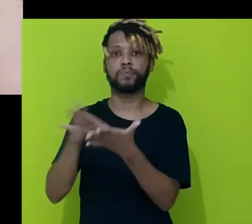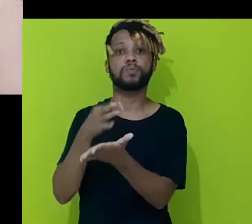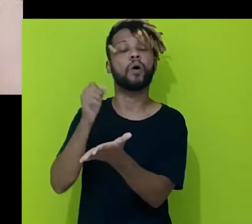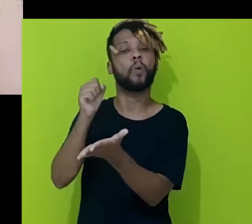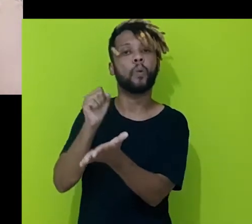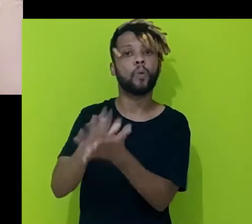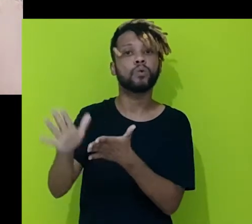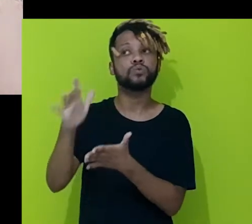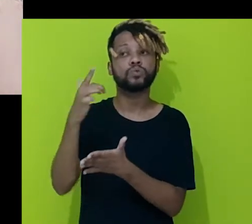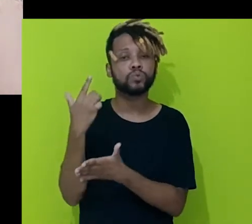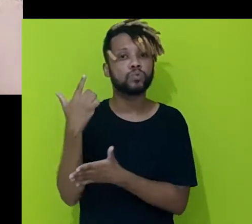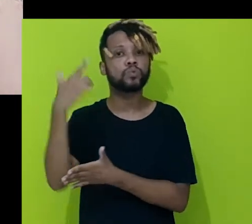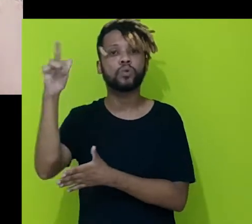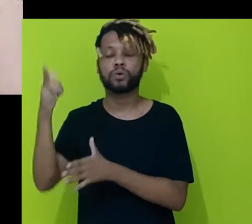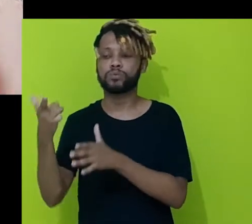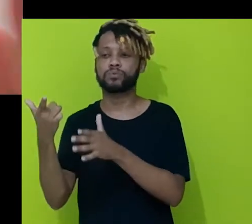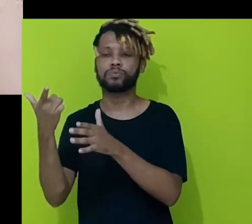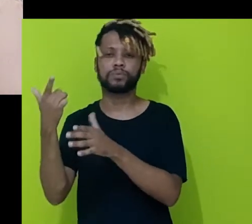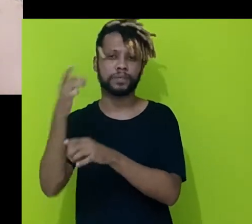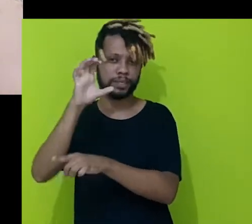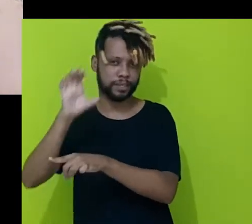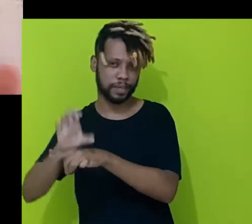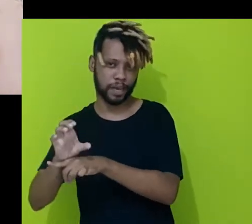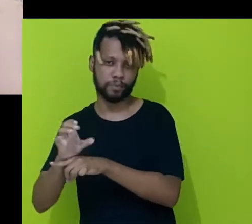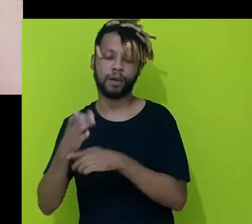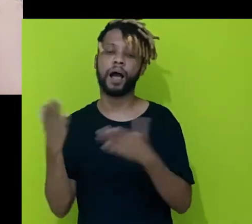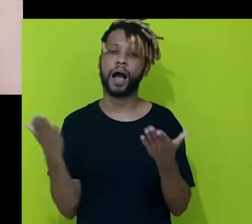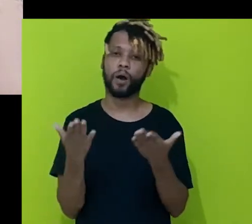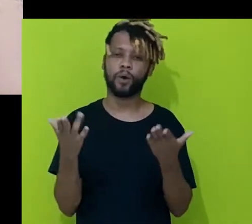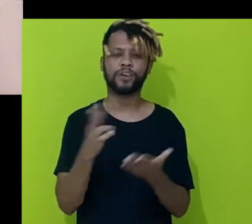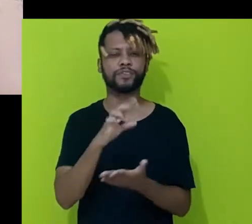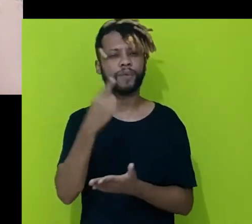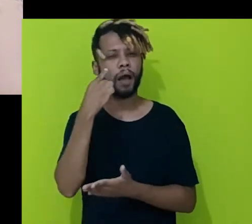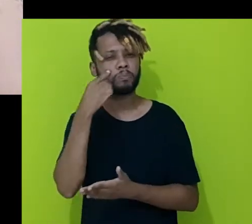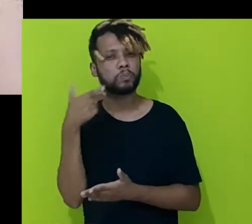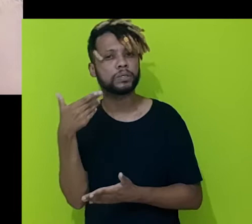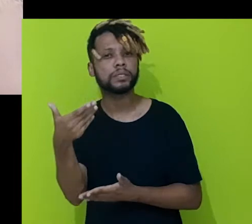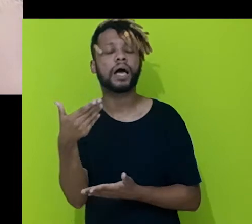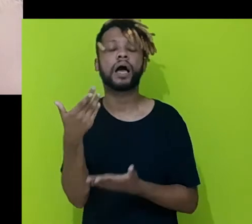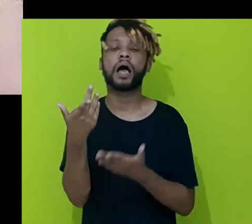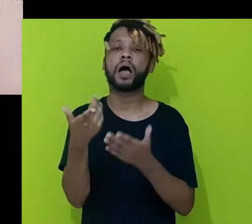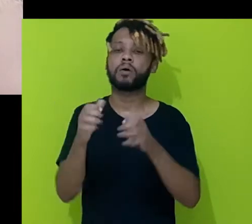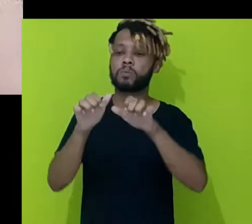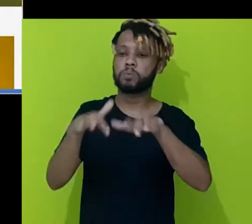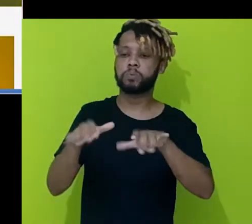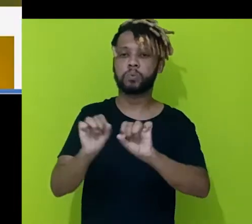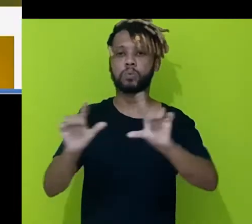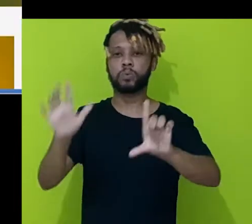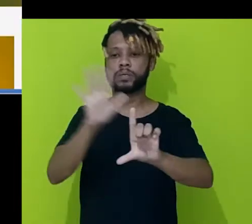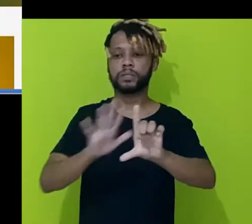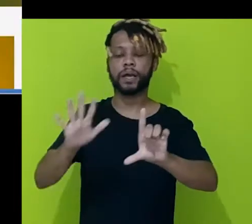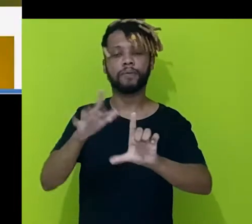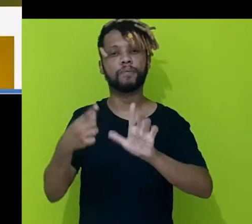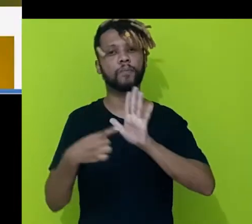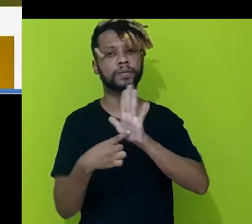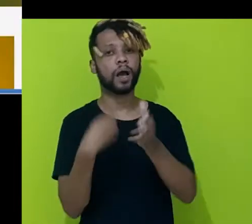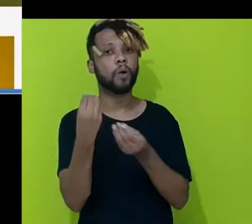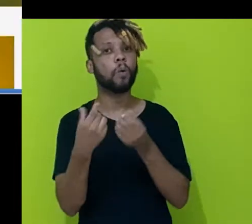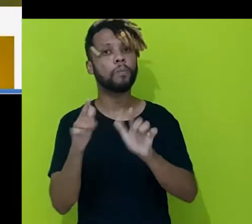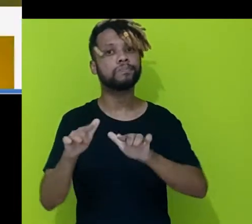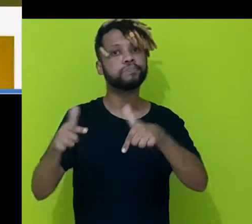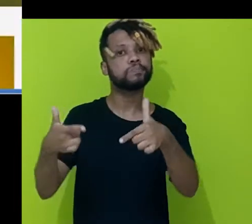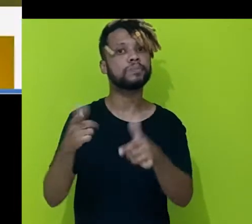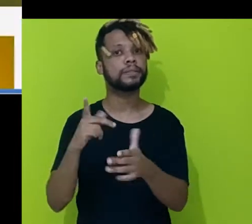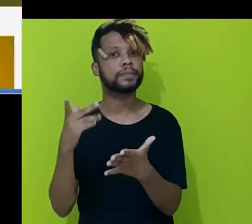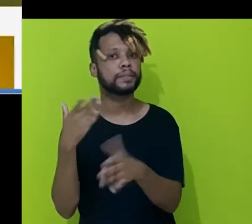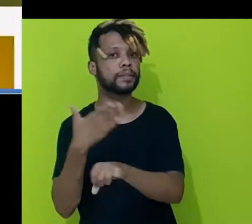estado. Nós vamos agora entrar no sistema e eu vou mostrar um pouquinho de como funciona a SALIC Web aqui na prática para vocês. Então,